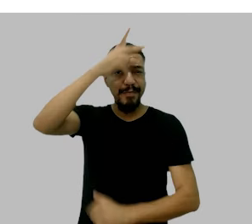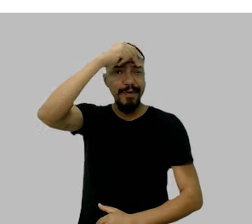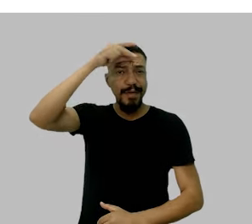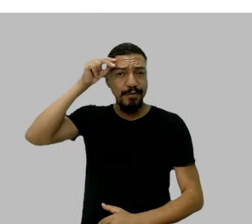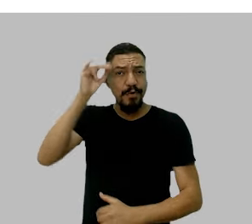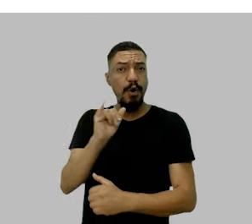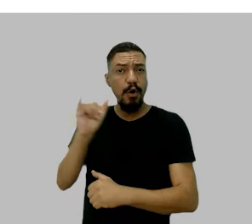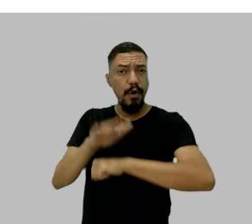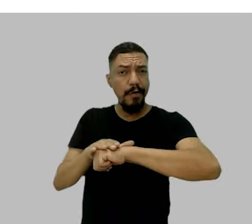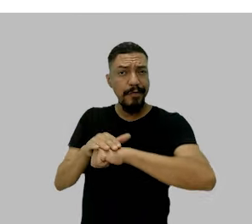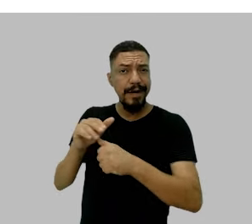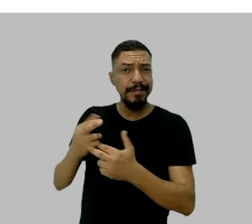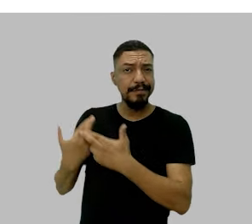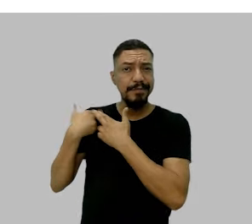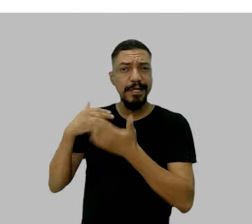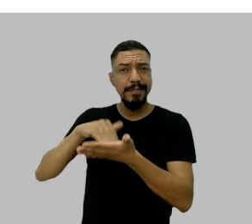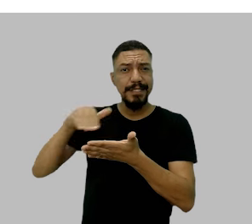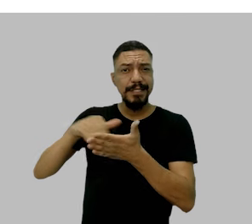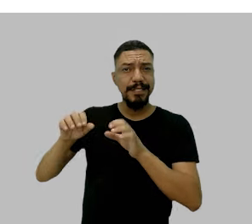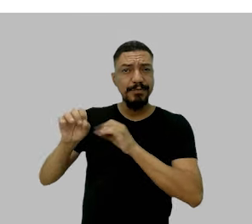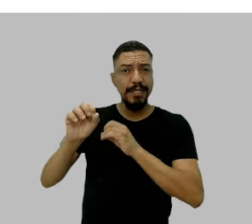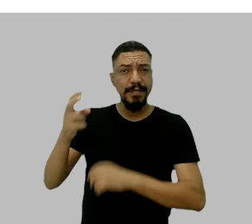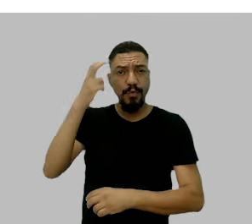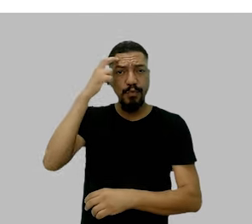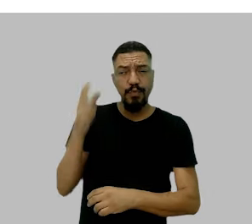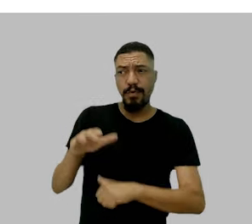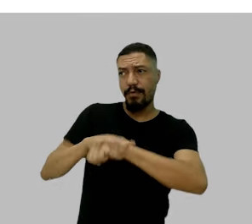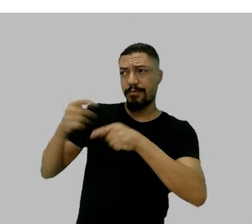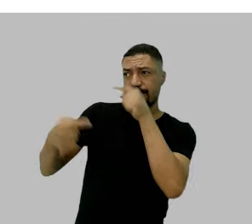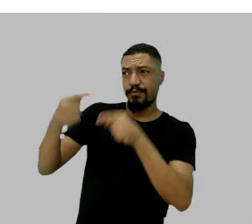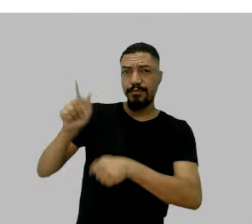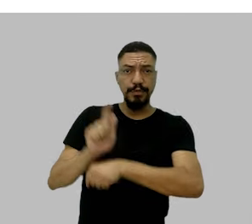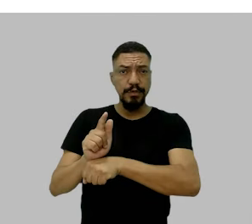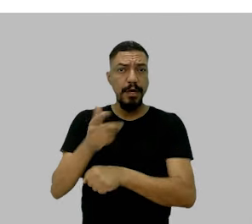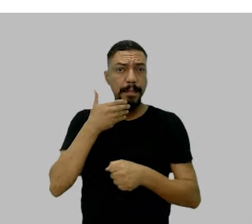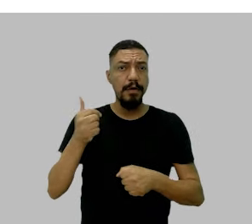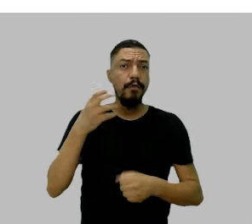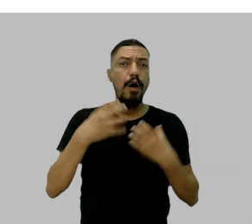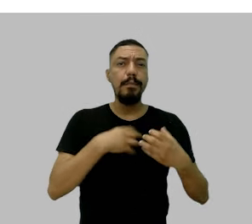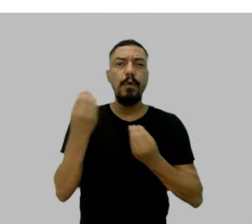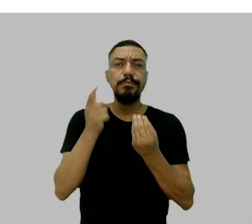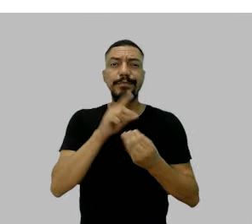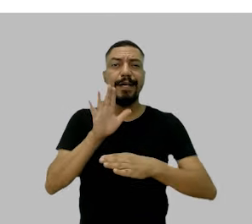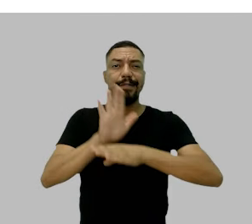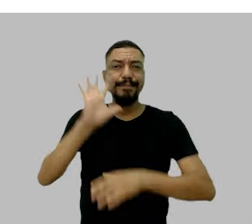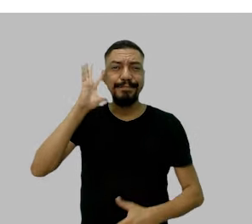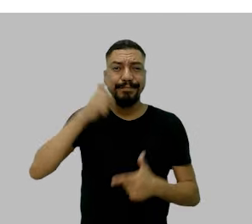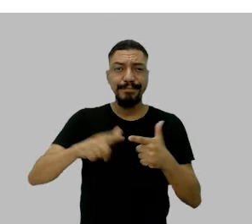isso, e aí você discute com o seu gestor e a sua gestora a forma de resolver esse problema, porque isso